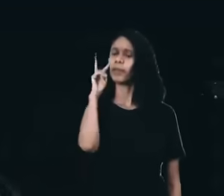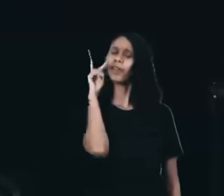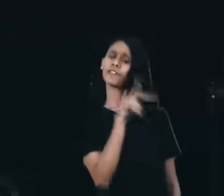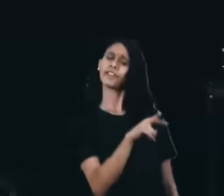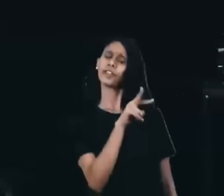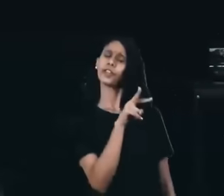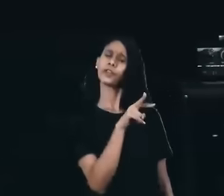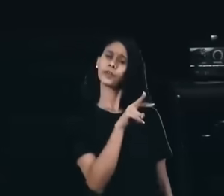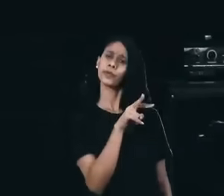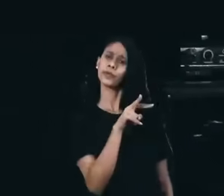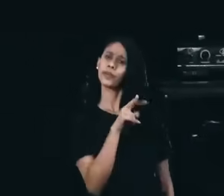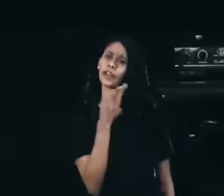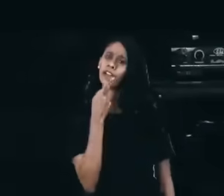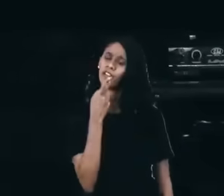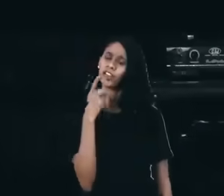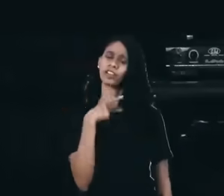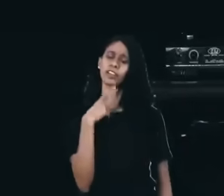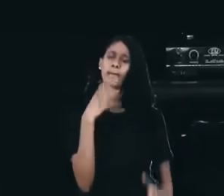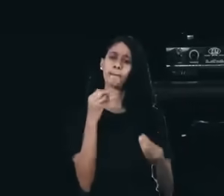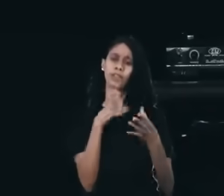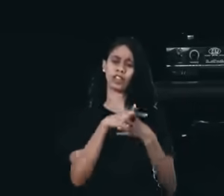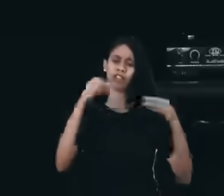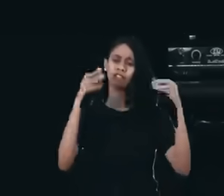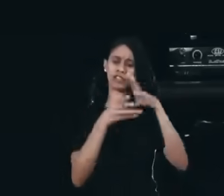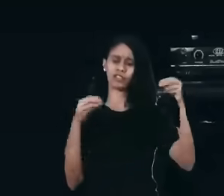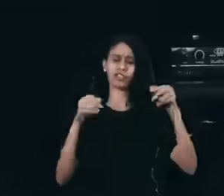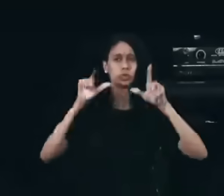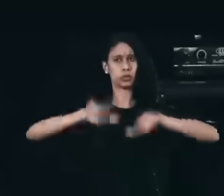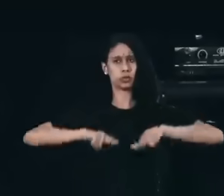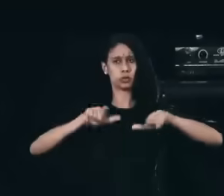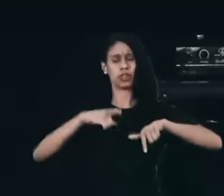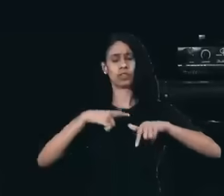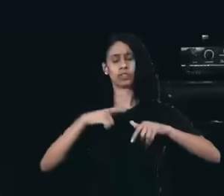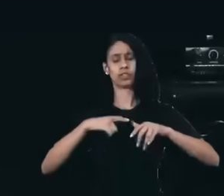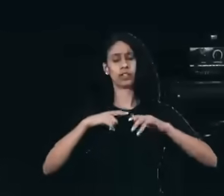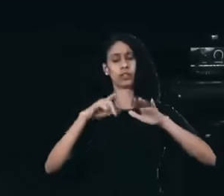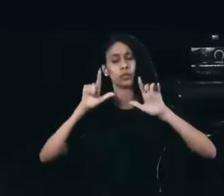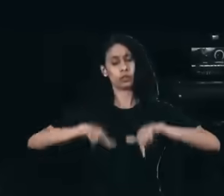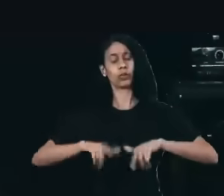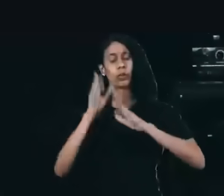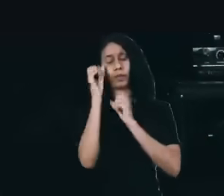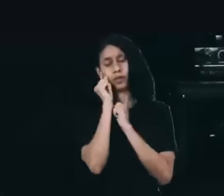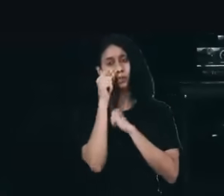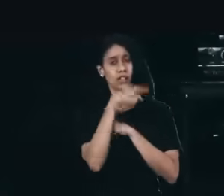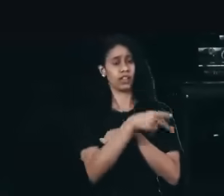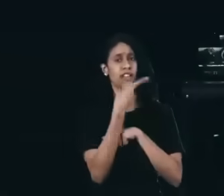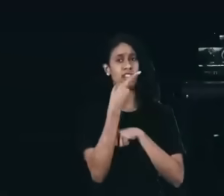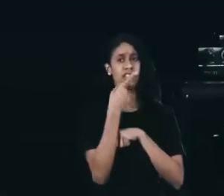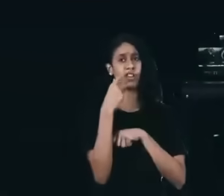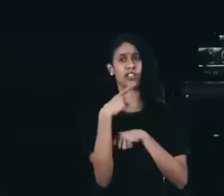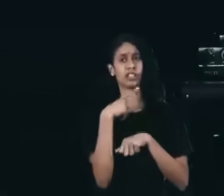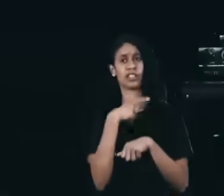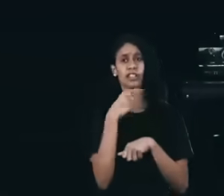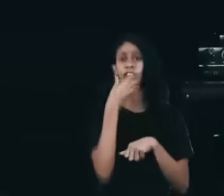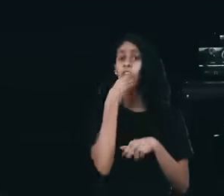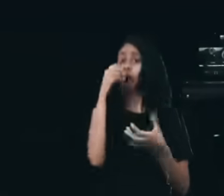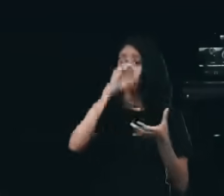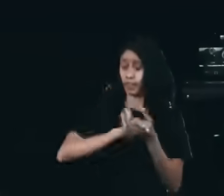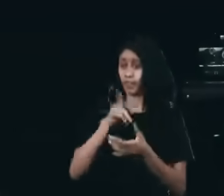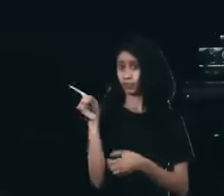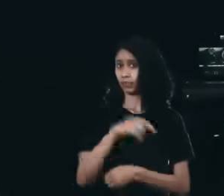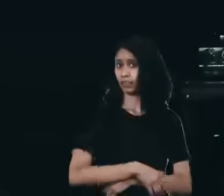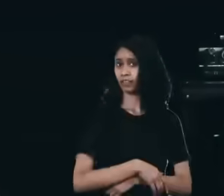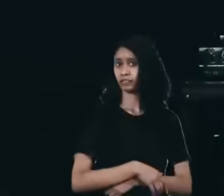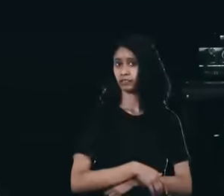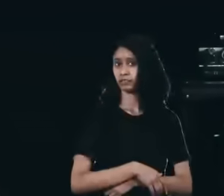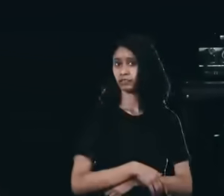e disse assim, a gente tem bastante pasto, forragem, a gente tem um quarto para você. Ele já tinha dito que tinha um marido para ela?